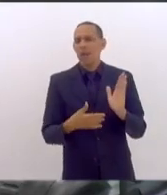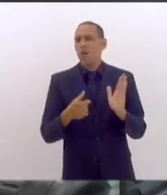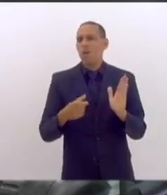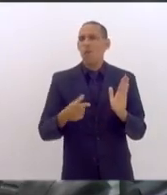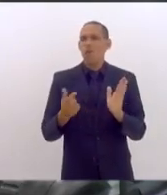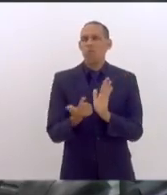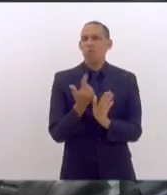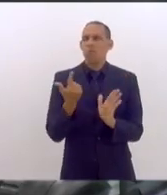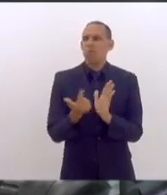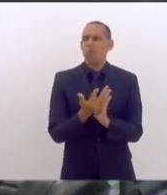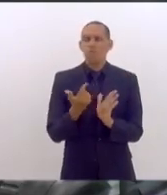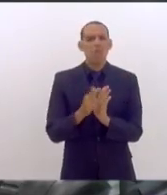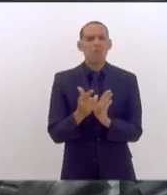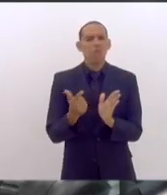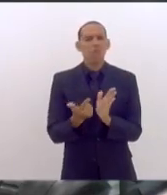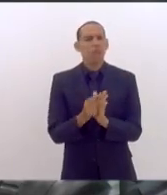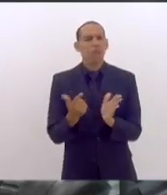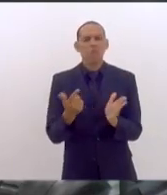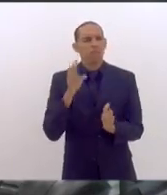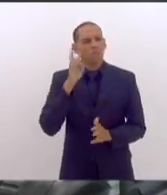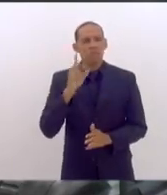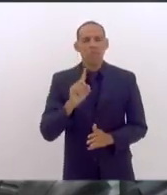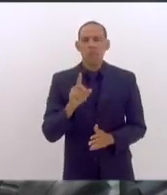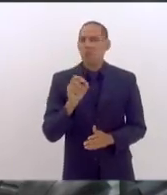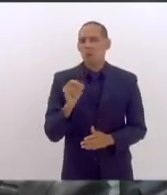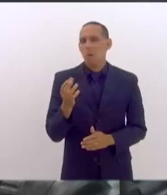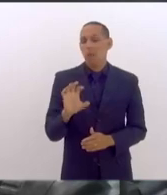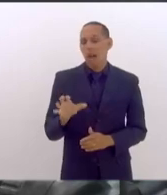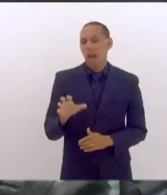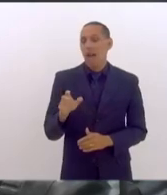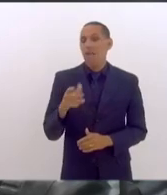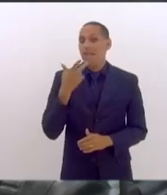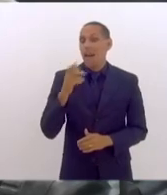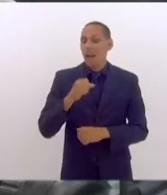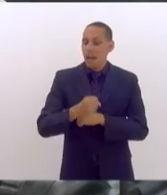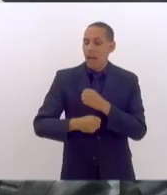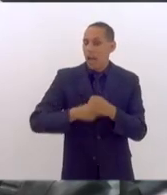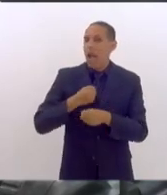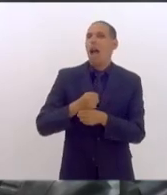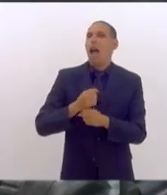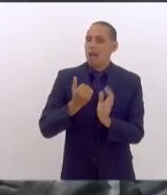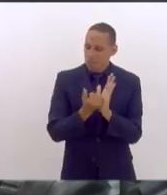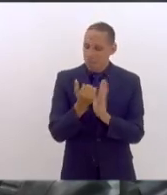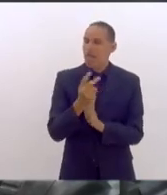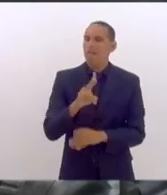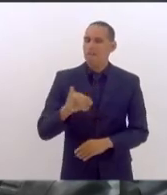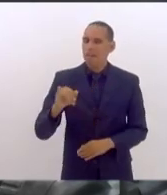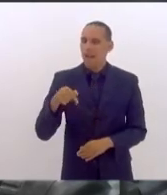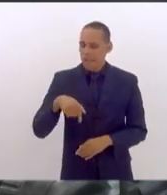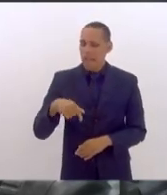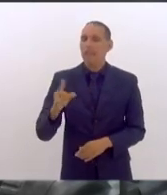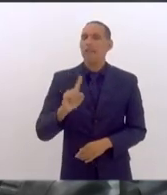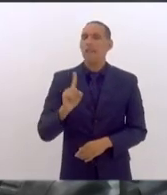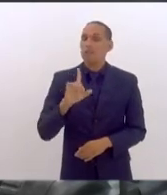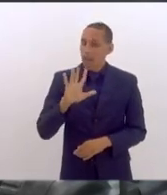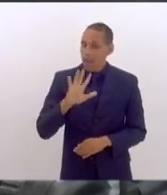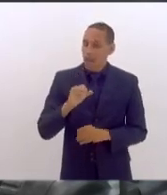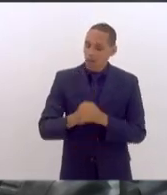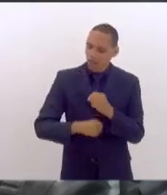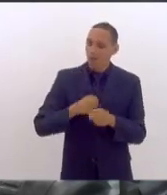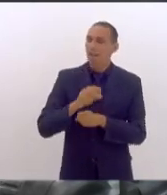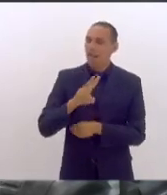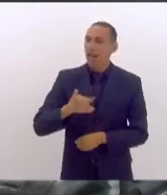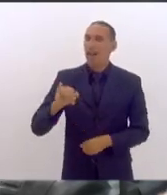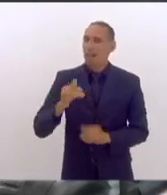não sei que jornal emissora de rádio falando que vem vai aumentar esse eles não vão aumentar não mas ano que vem vai aumentar a